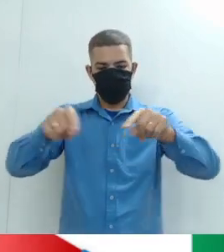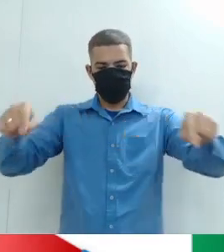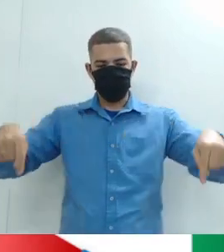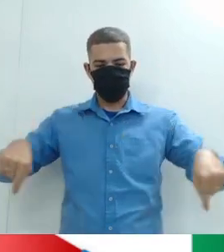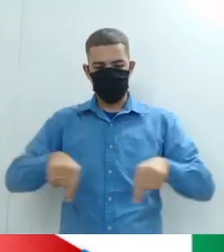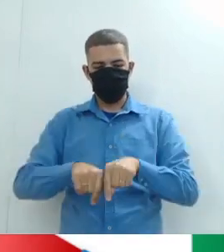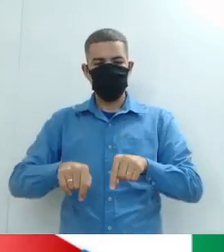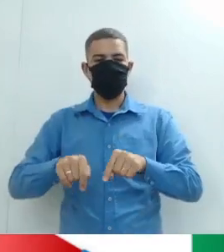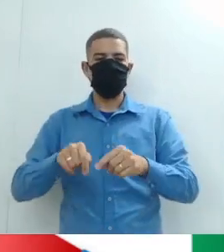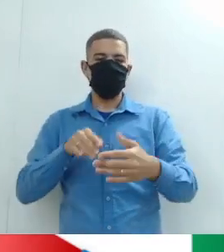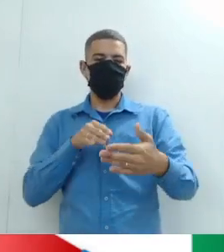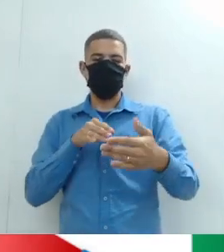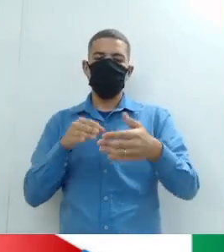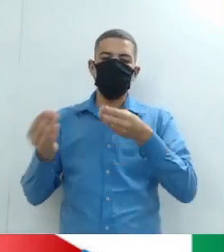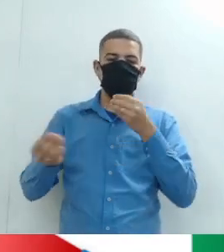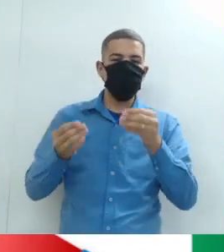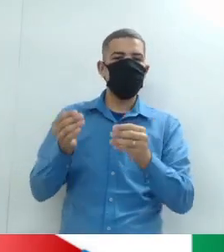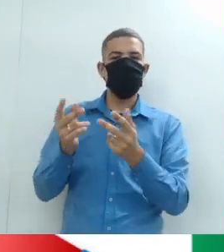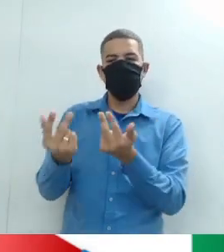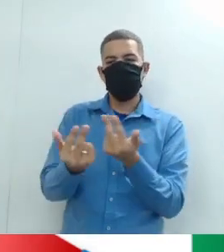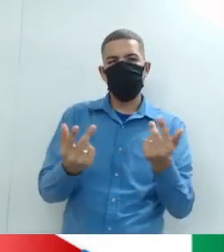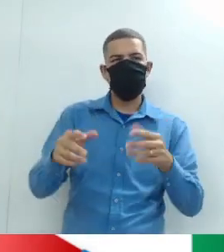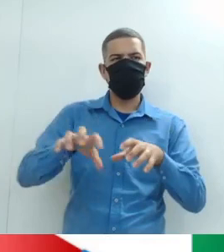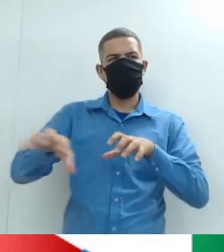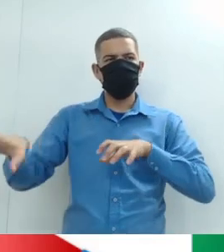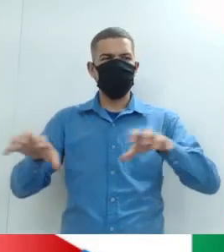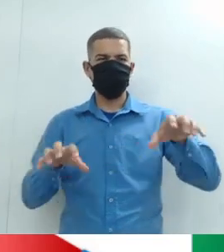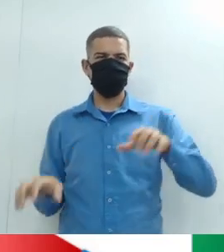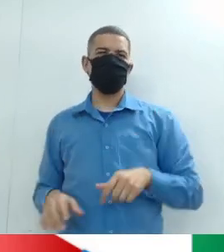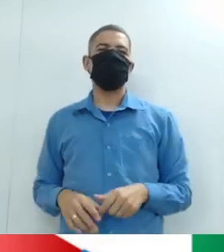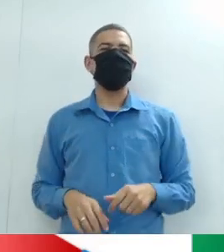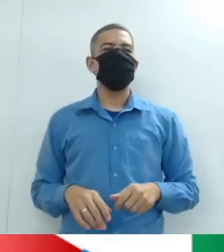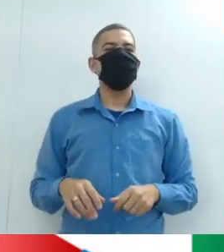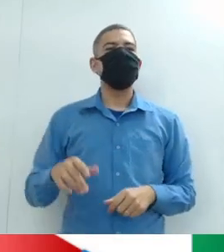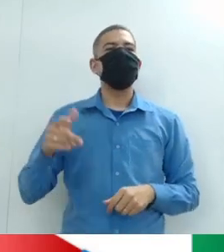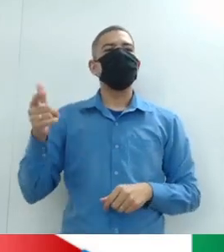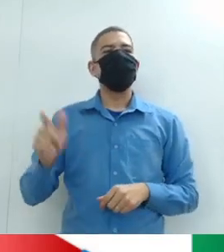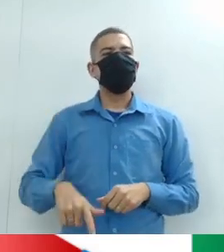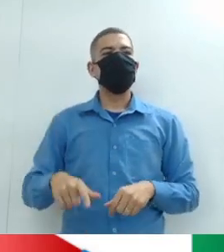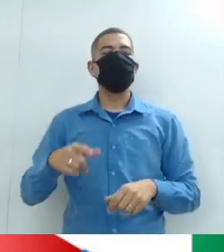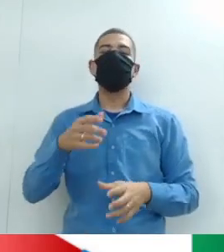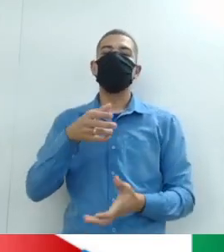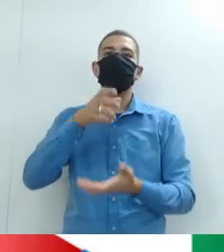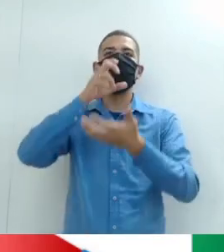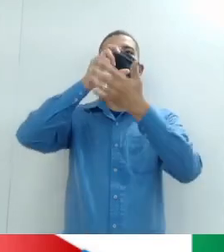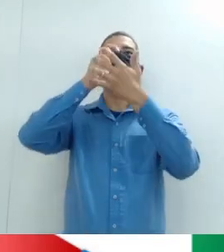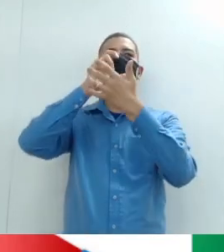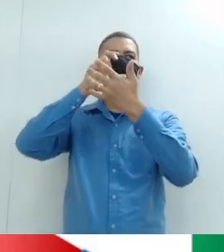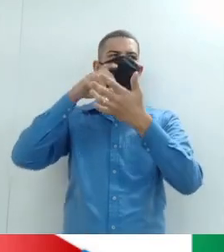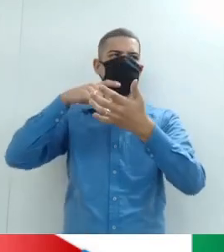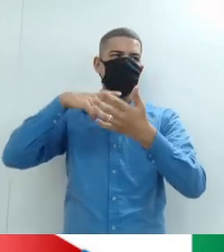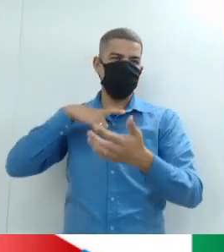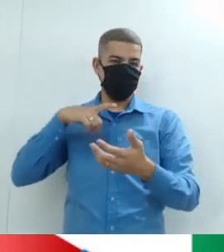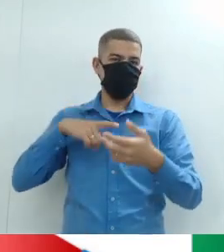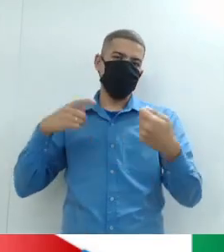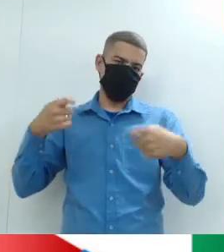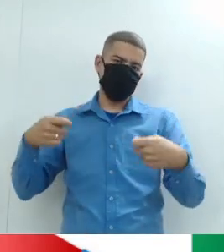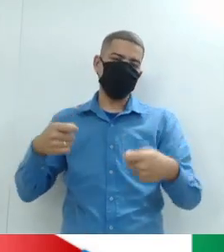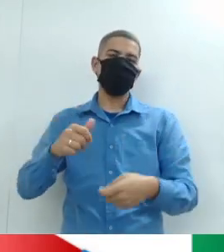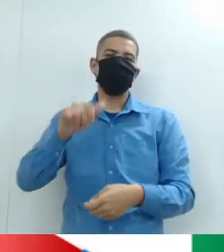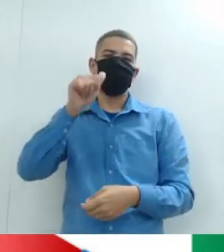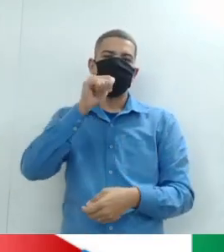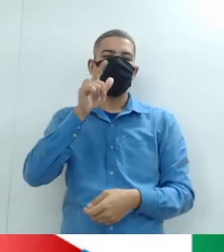forma igualitária para viver em sociedade, enfim. Para beber, e é necessário, né?